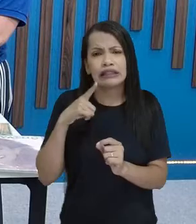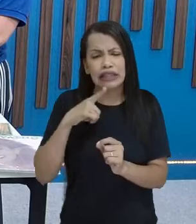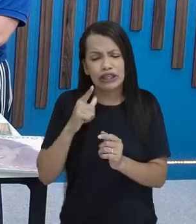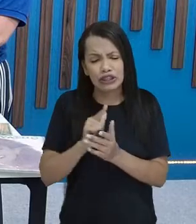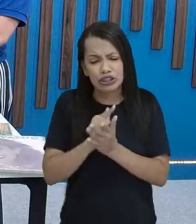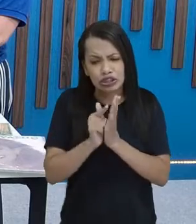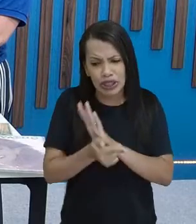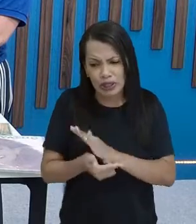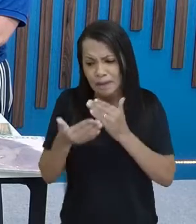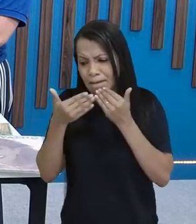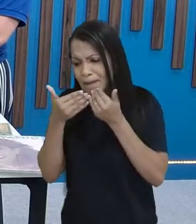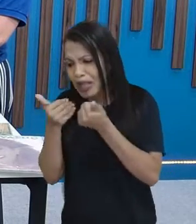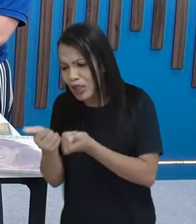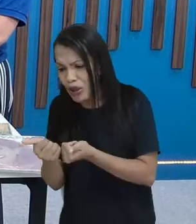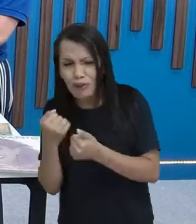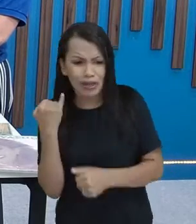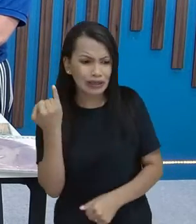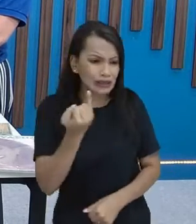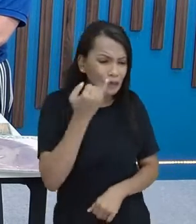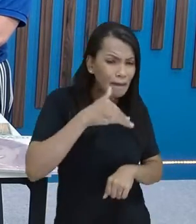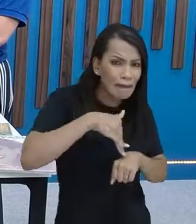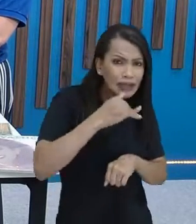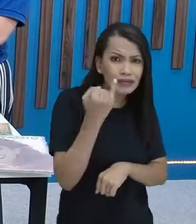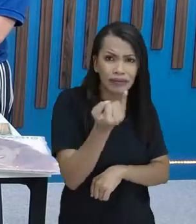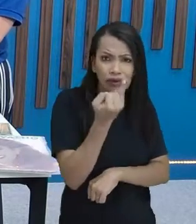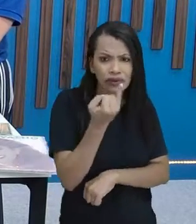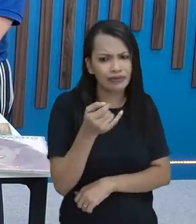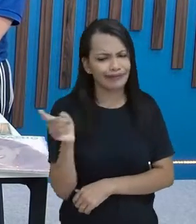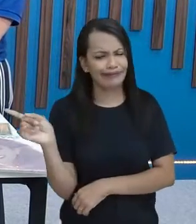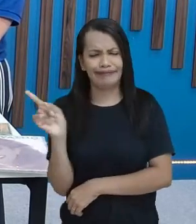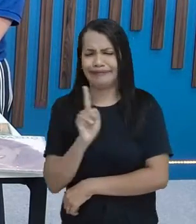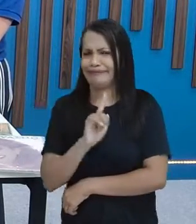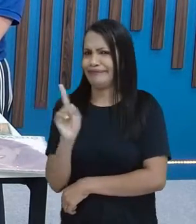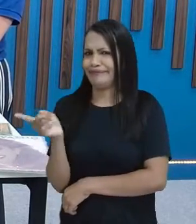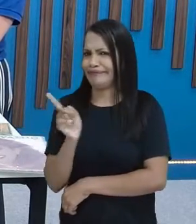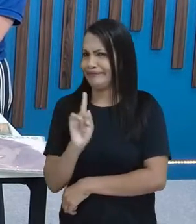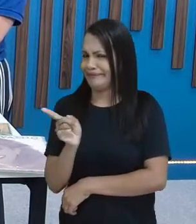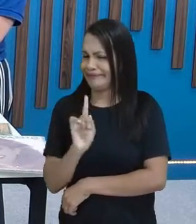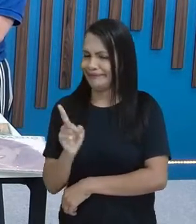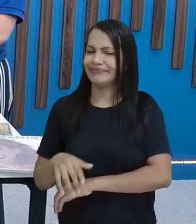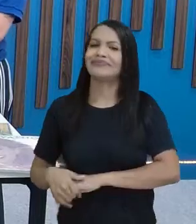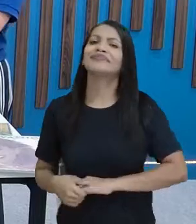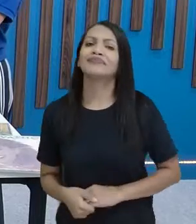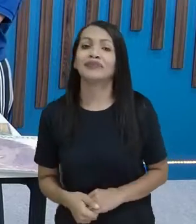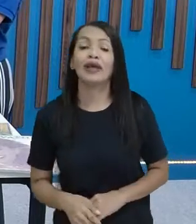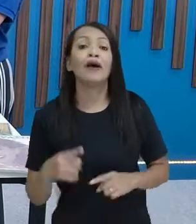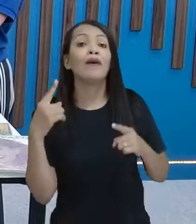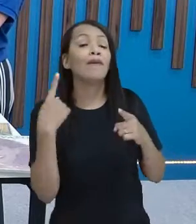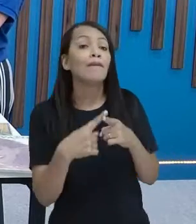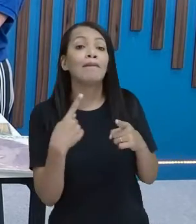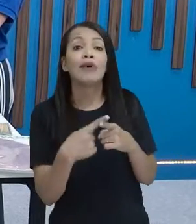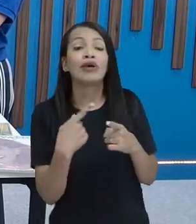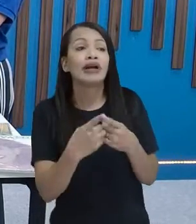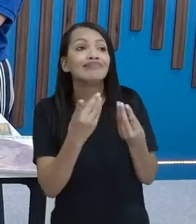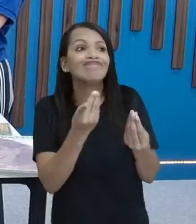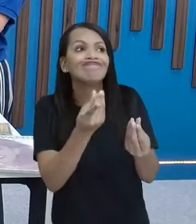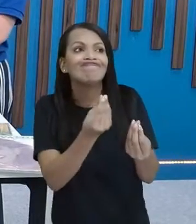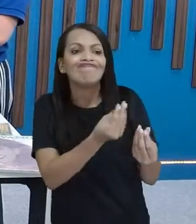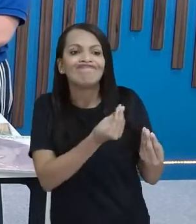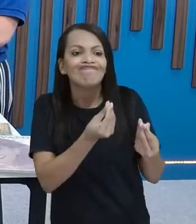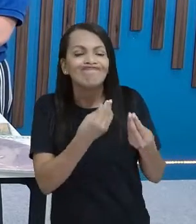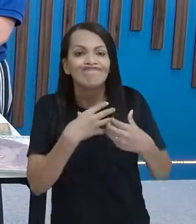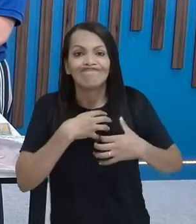outro, mais importante que o outro? Claro que não. Claro que não, De né? jeito nenhum, porque Claro que não. o Porque é gosto subjetivo. É subjetivo, E é aí o